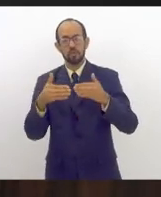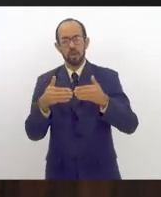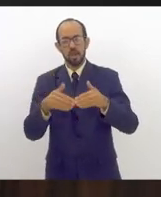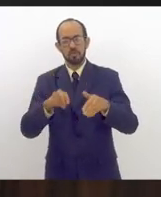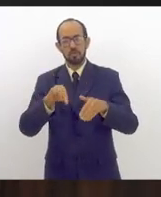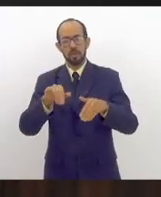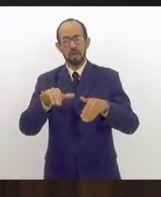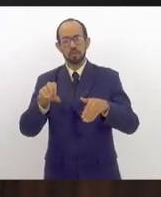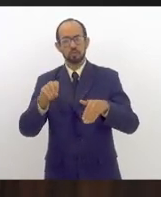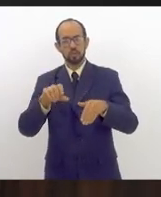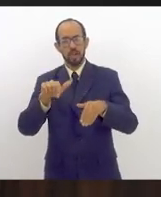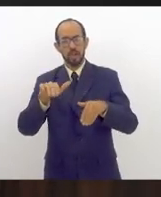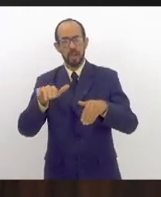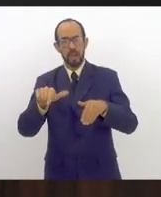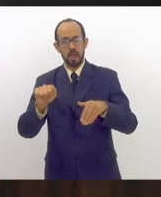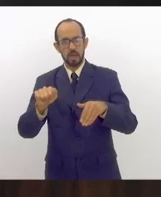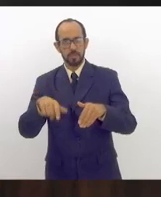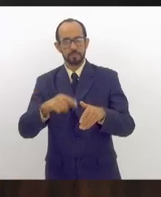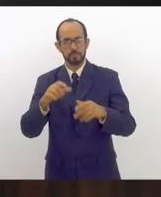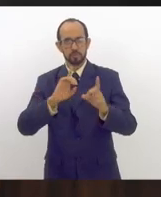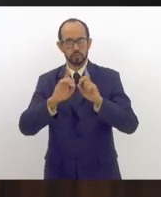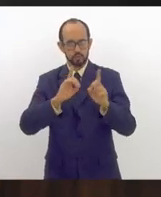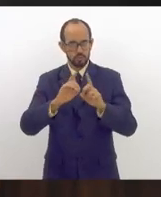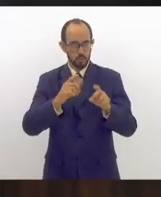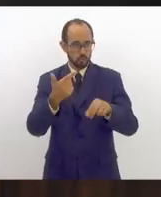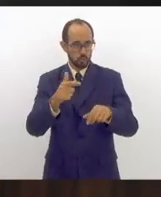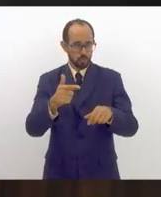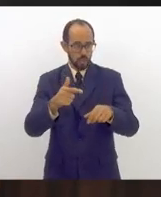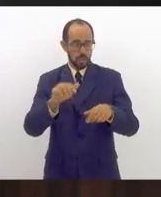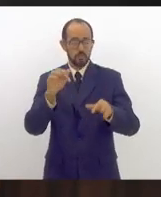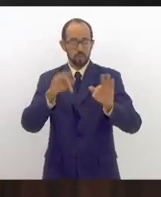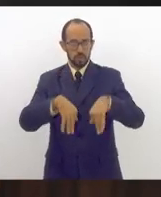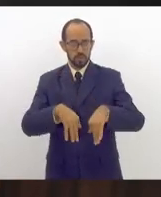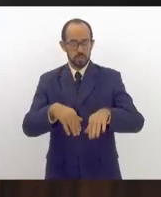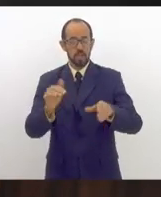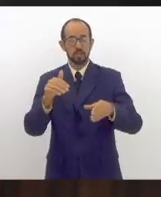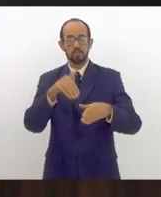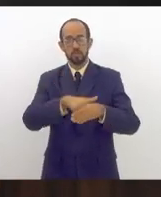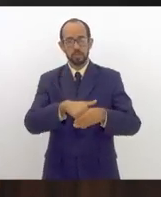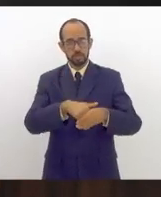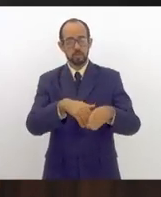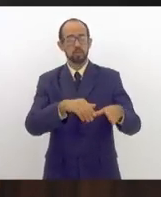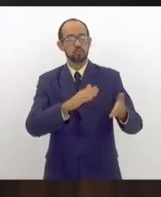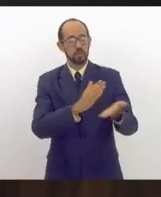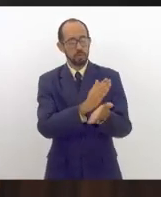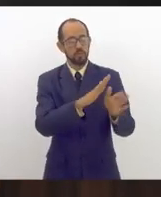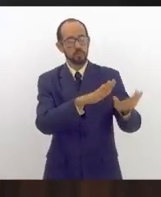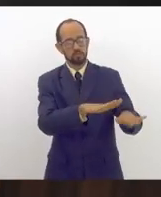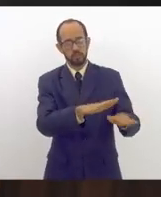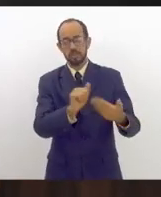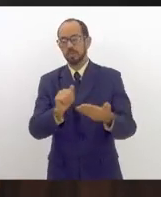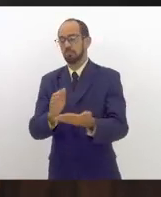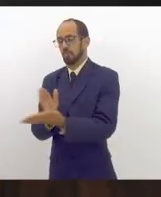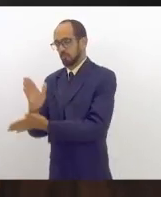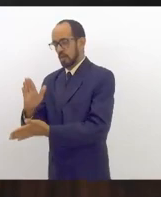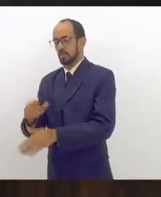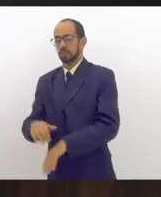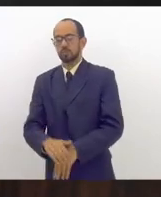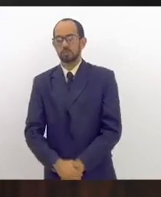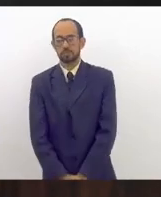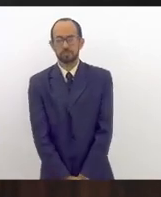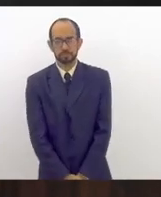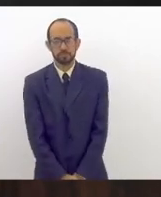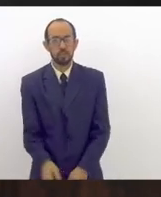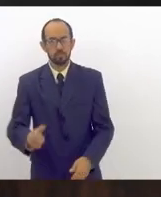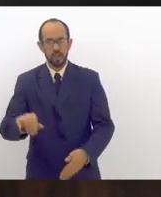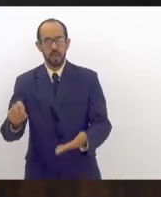Márcio Canella. Em discussão, não havendo quem queira discutir, encerrada a discussão, em votação. Os senhores que aprovam, permaneçam como estão, aprovado,